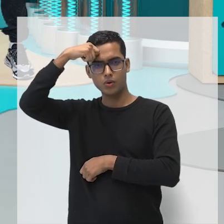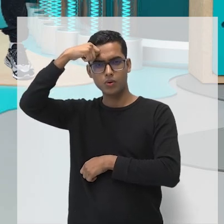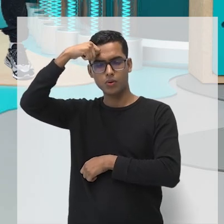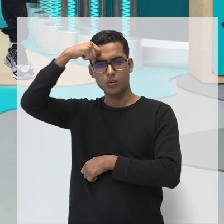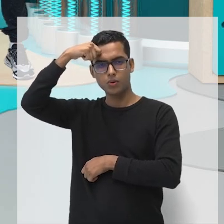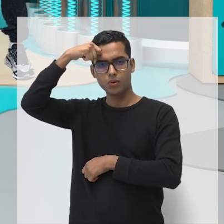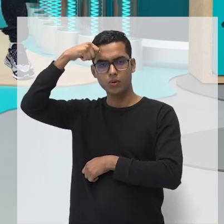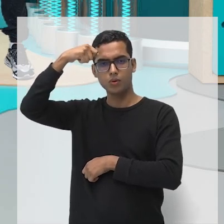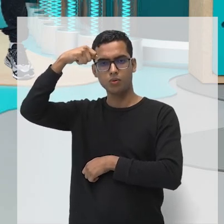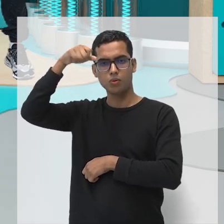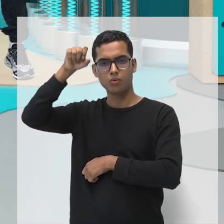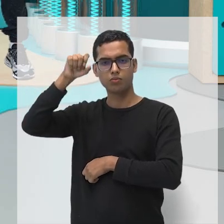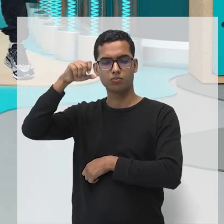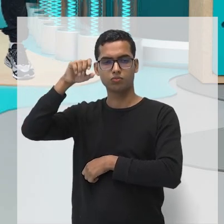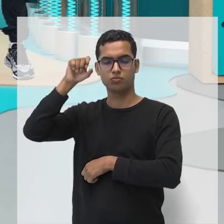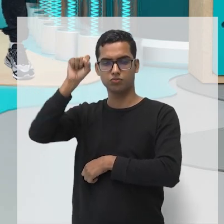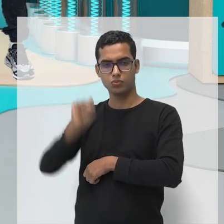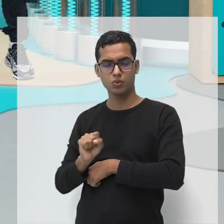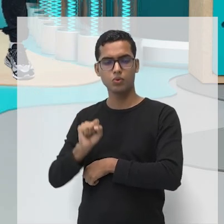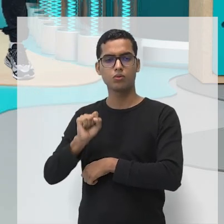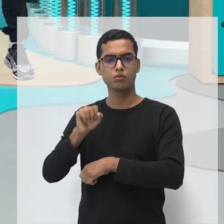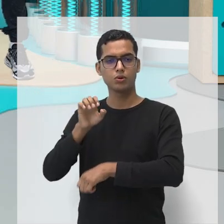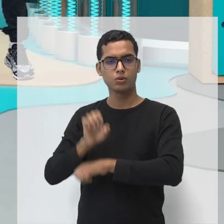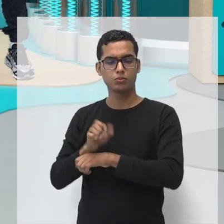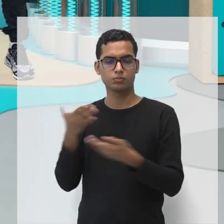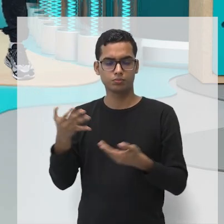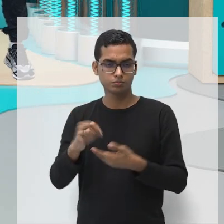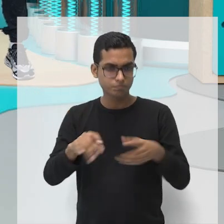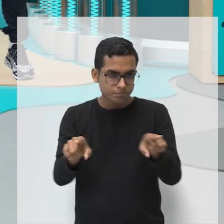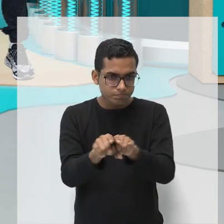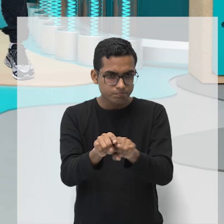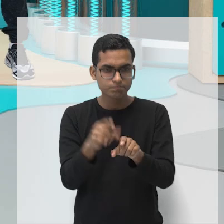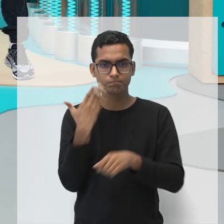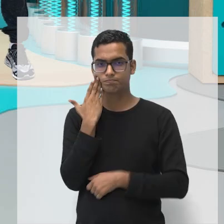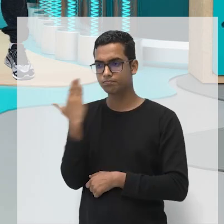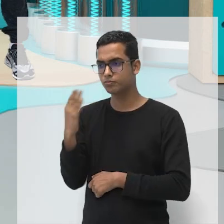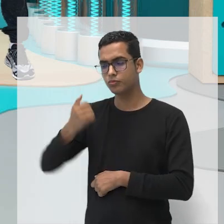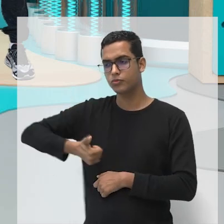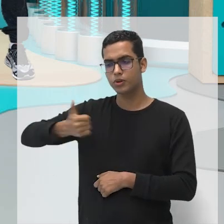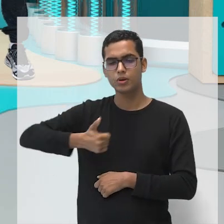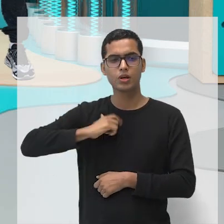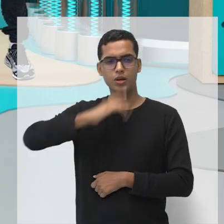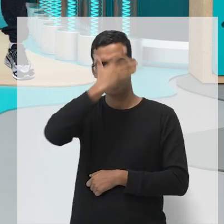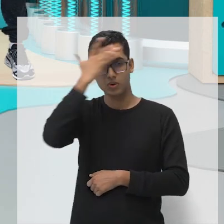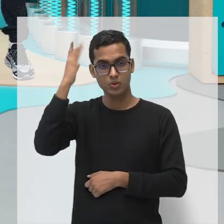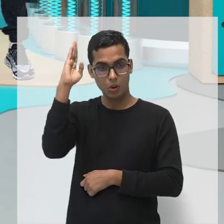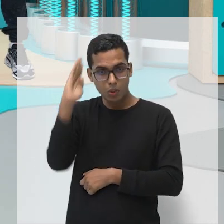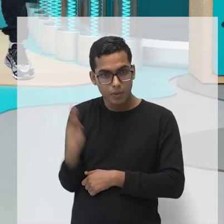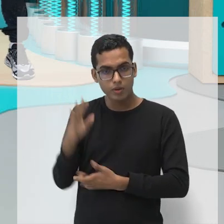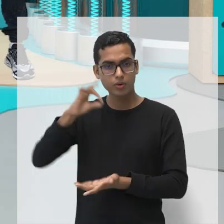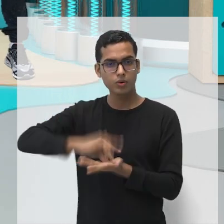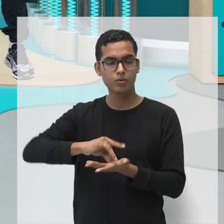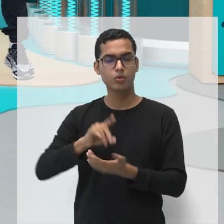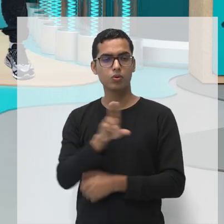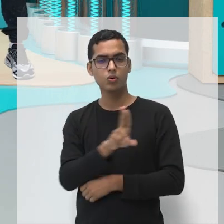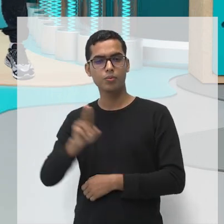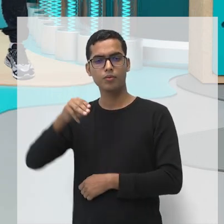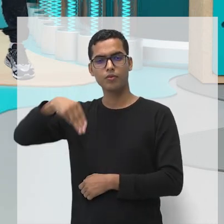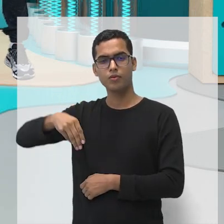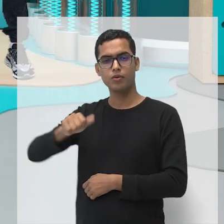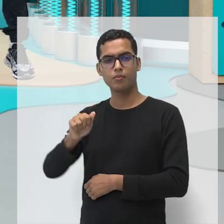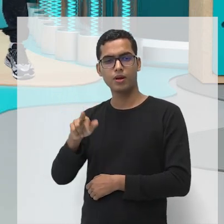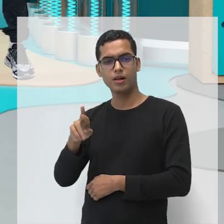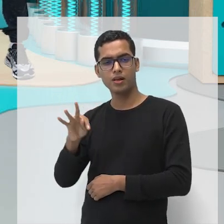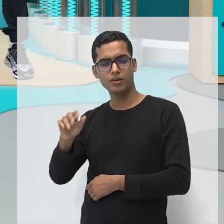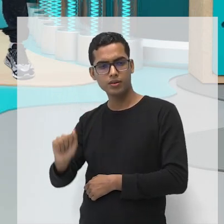Mas o primeiro salto realizado por um brasileiro, olha só, foi de Mara Epinotti. E